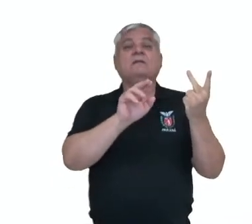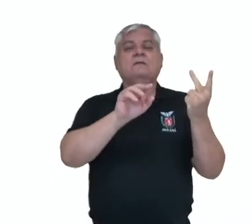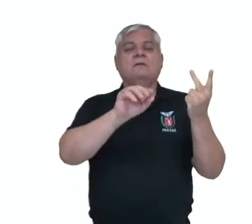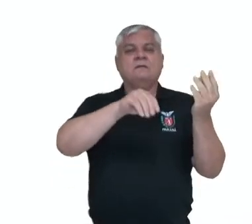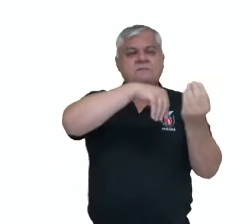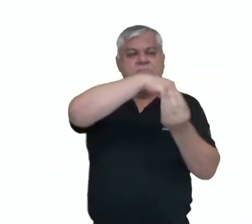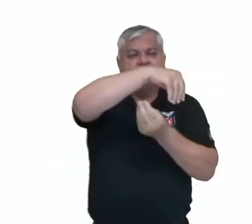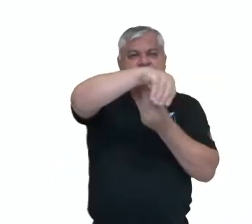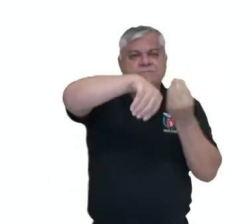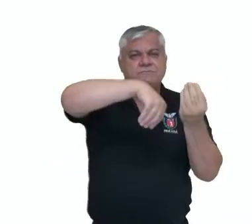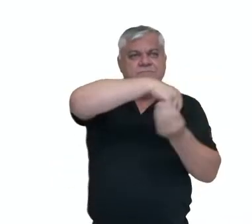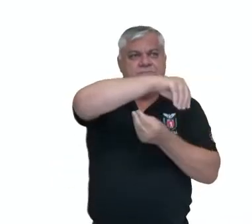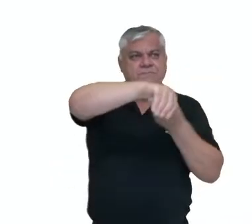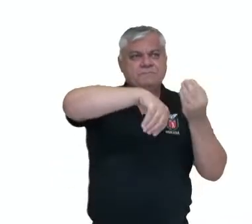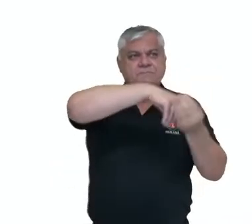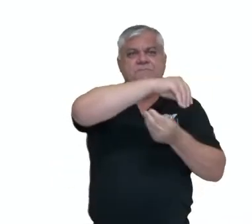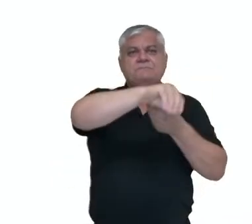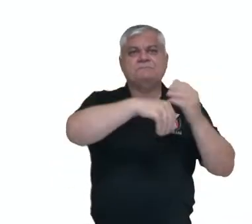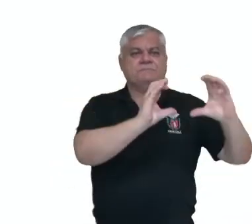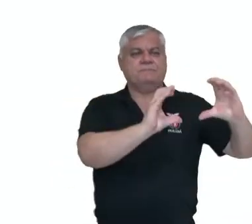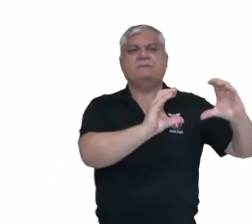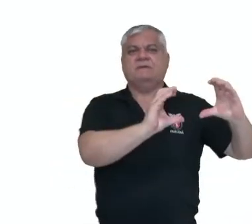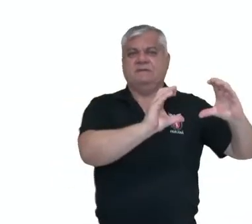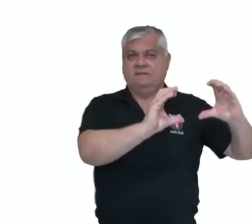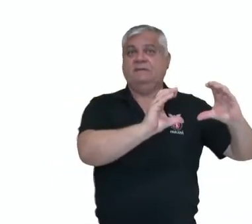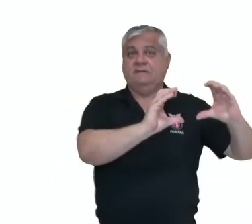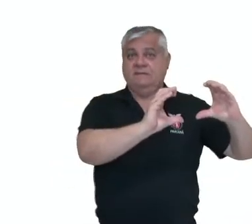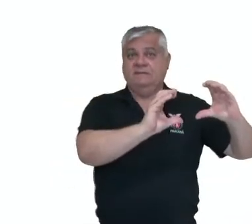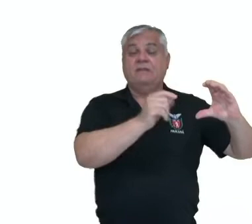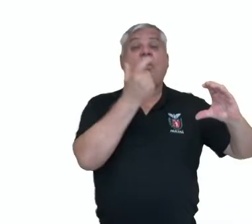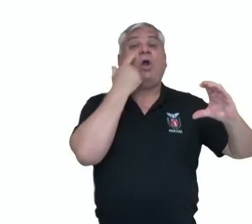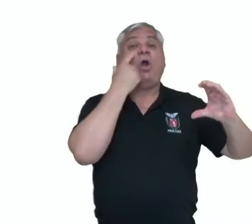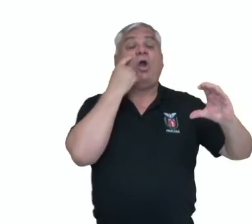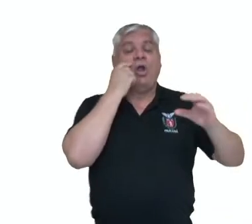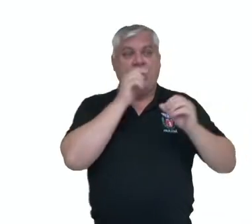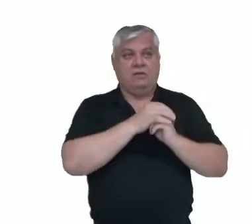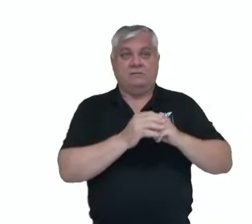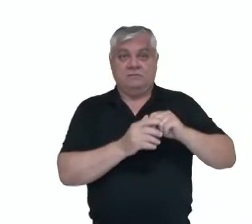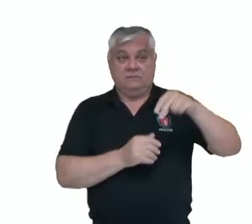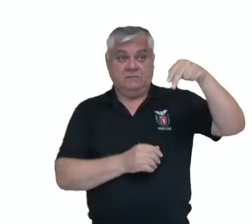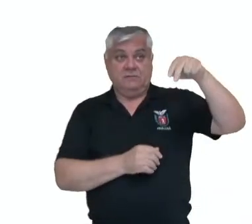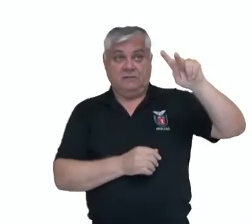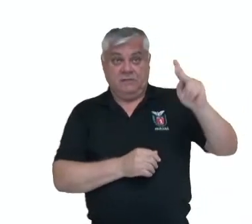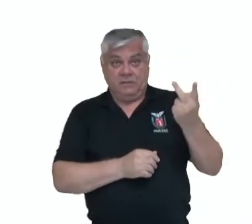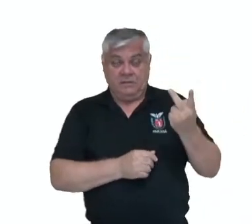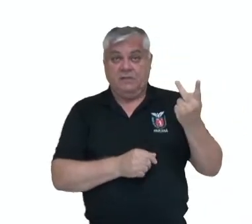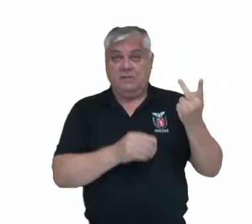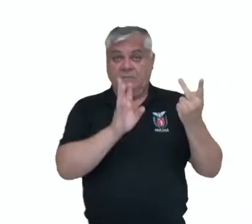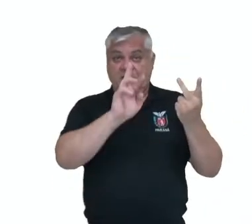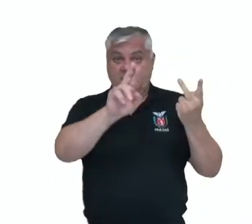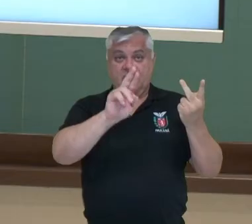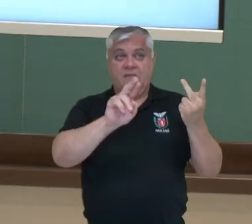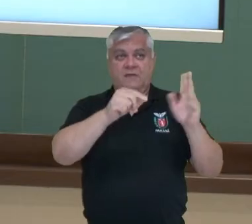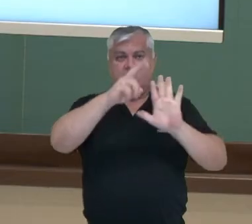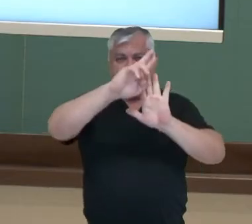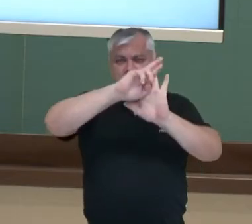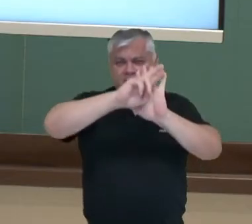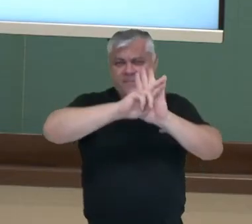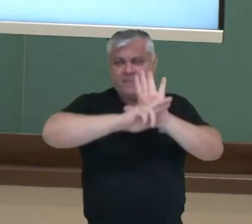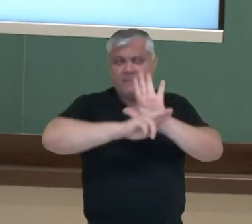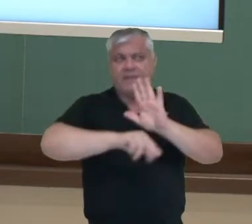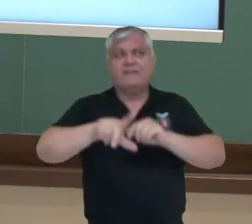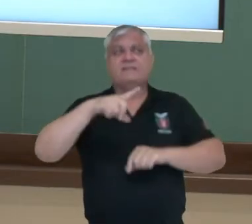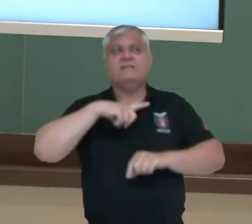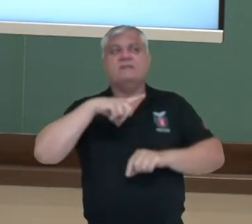reagir aqui com um propeno. Observe que pela regra de Markovnikov, nós vamos ter